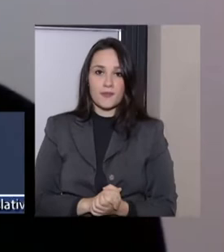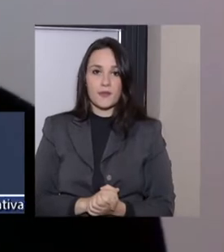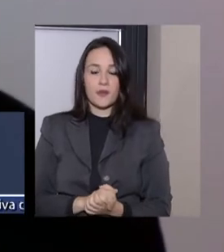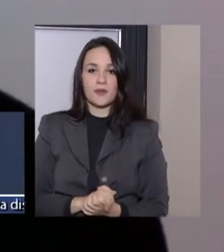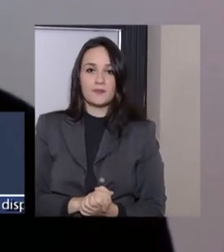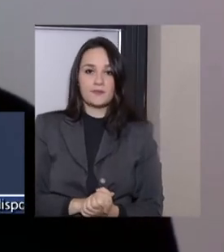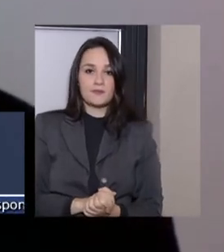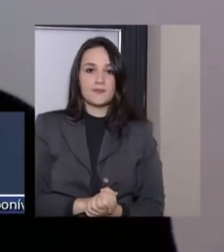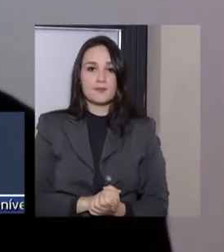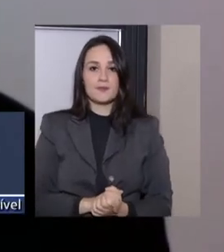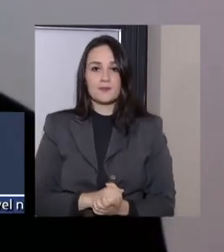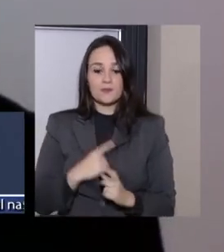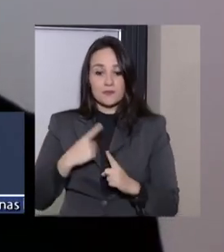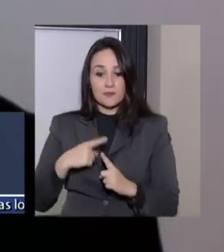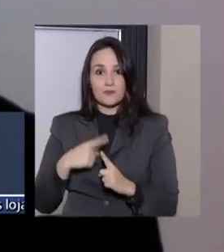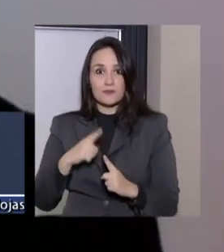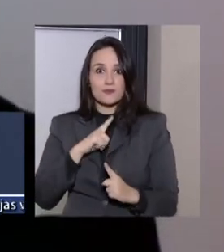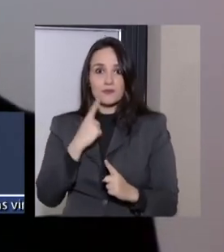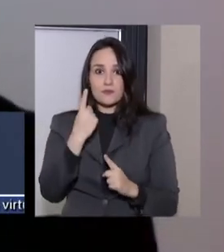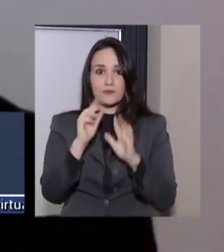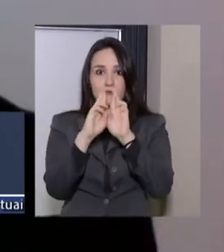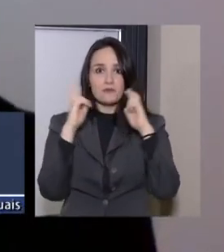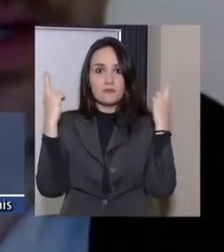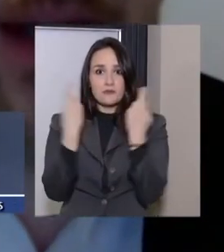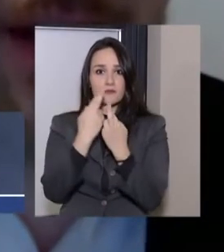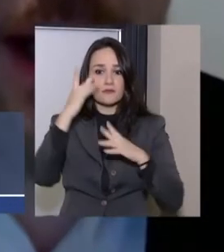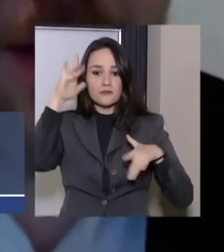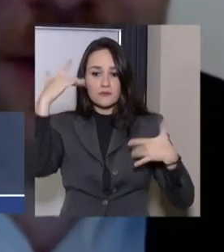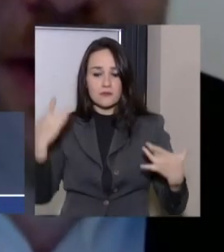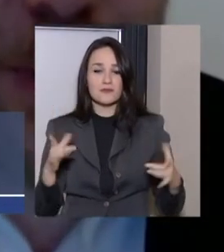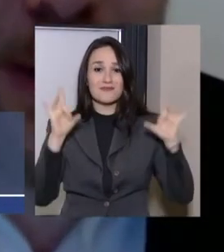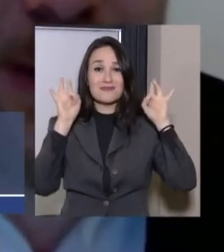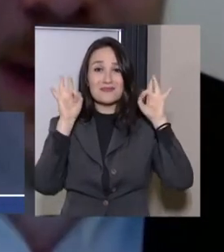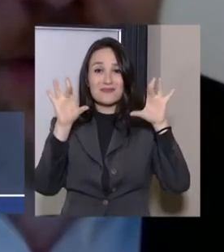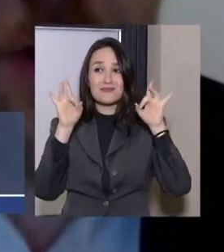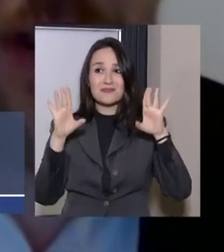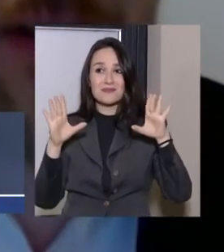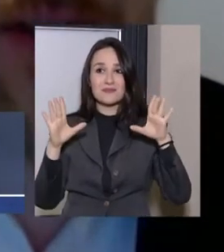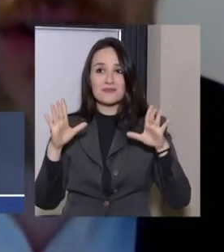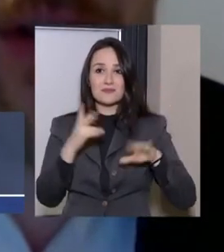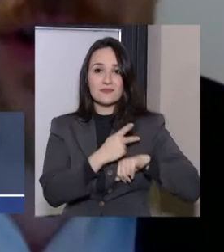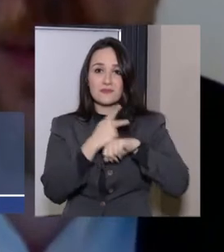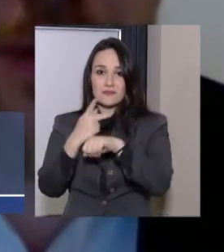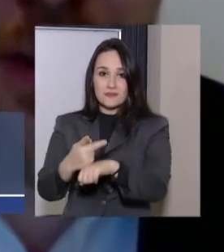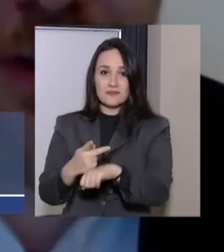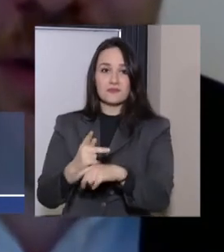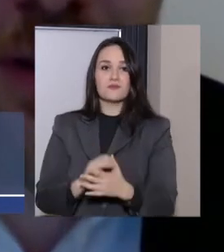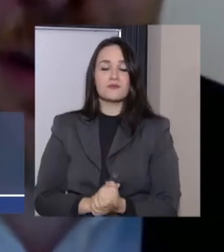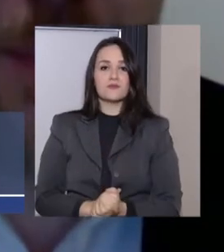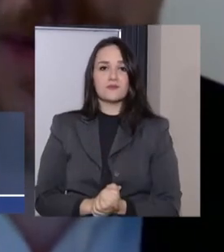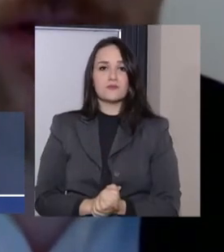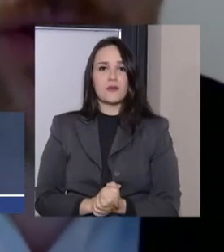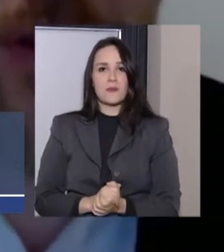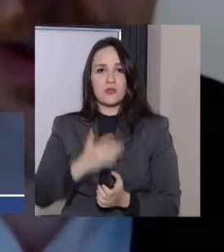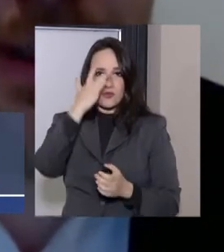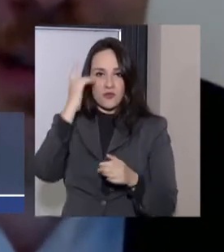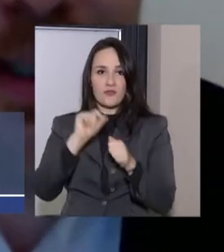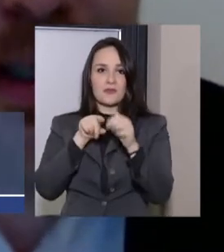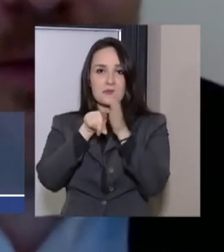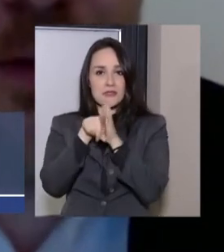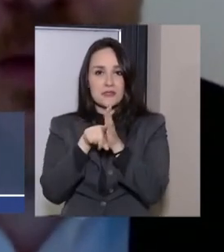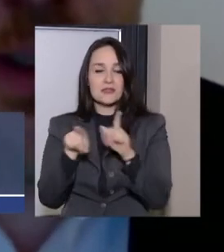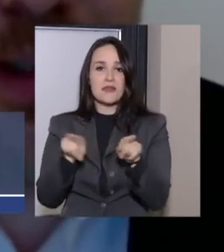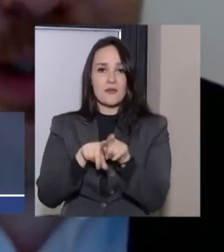termos um evento, uma sessão para homenagear os nossos pesquisadores, os nossos professores,